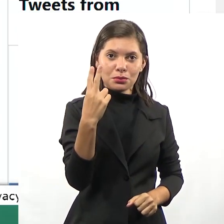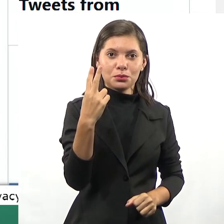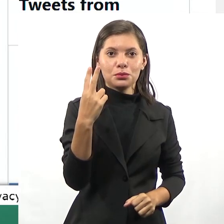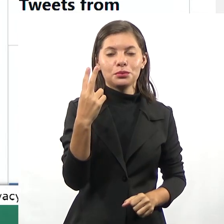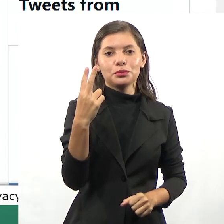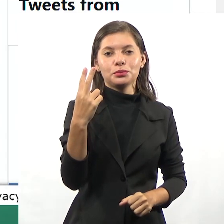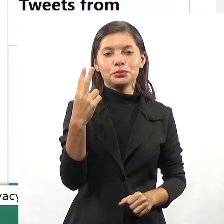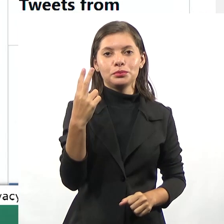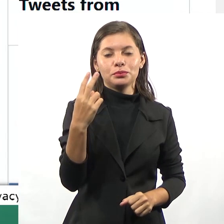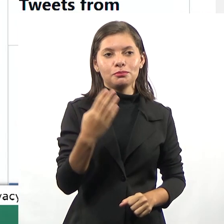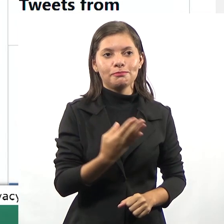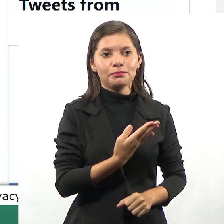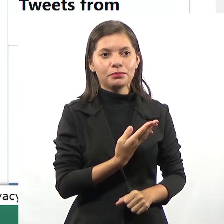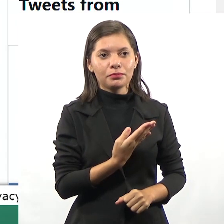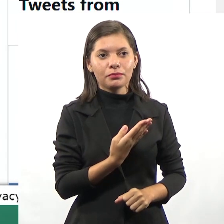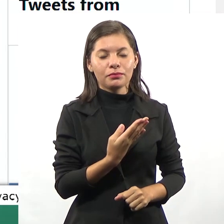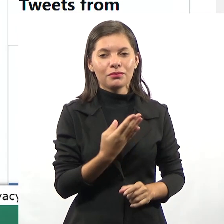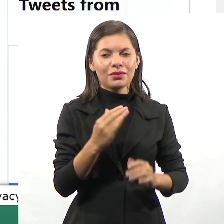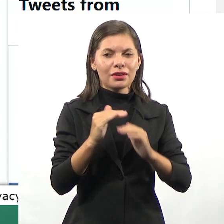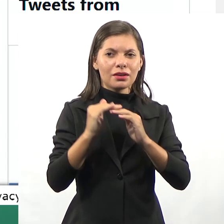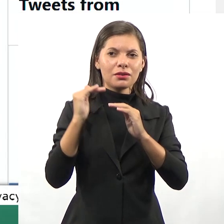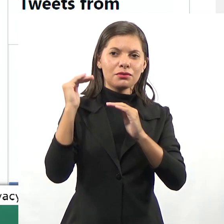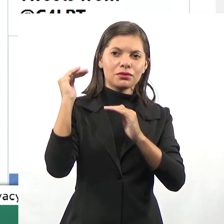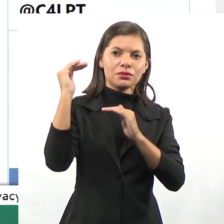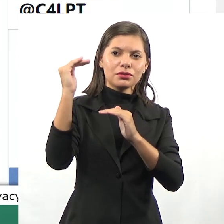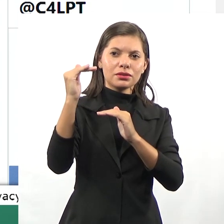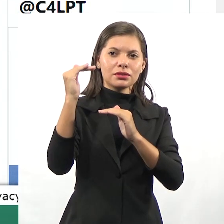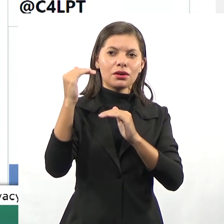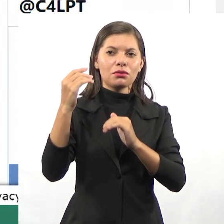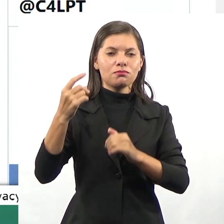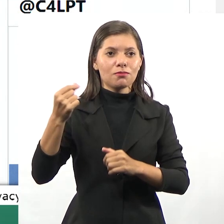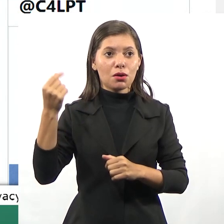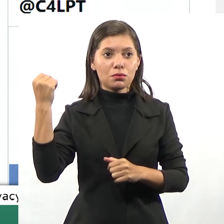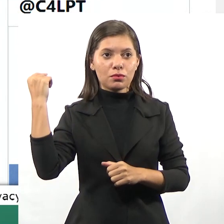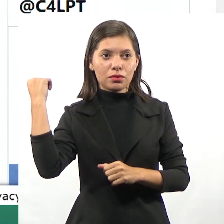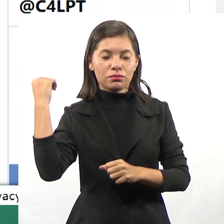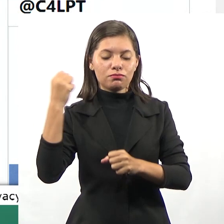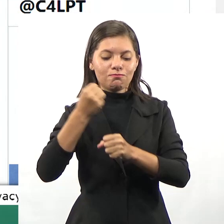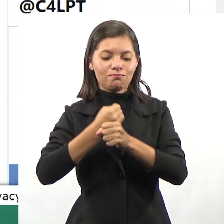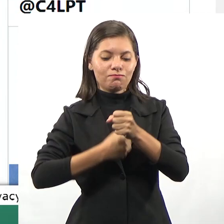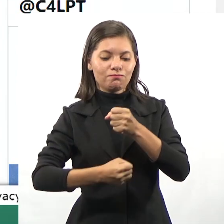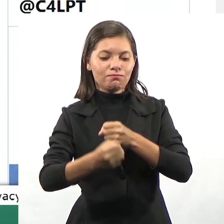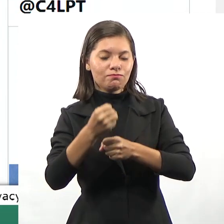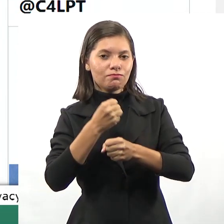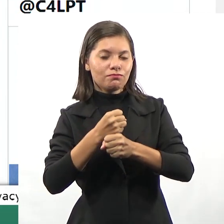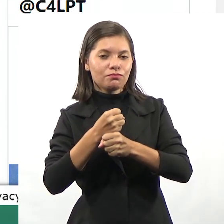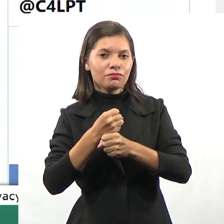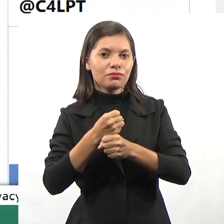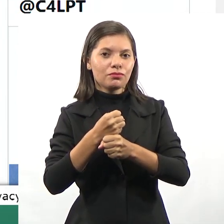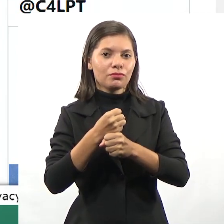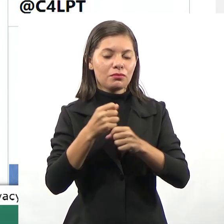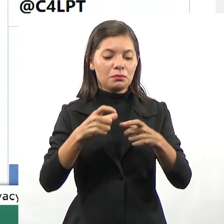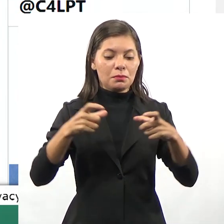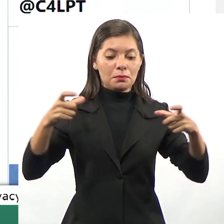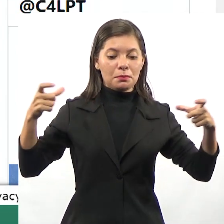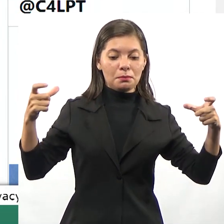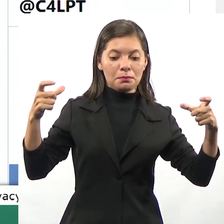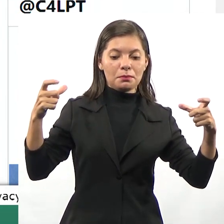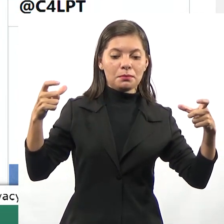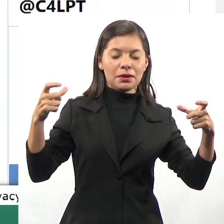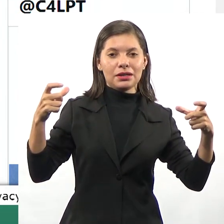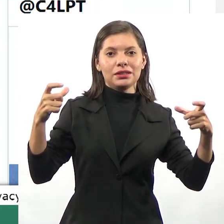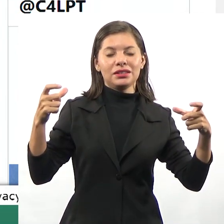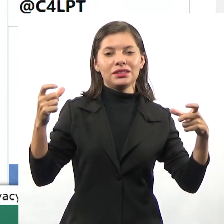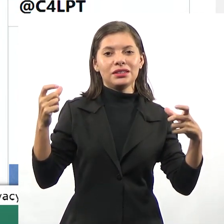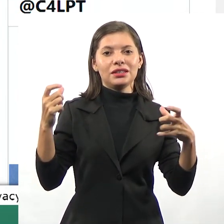Segundo, o PowerPoint. E observe que o PowerPoint houve uma evolução em relação ao ano anterior. Maior parte das web